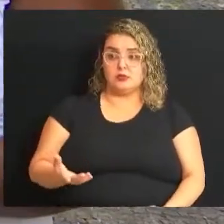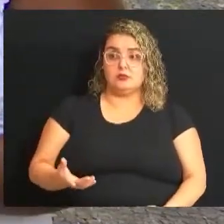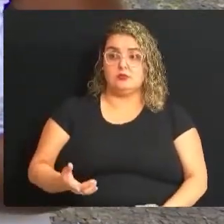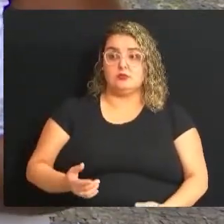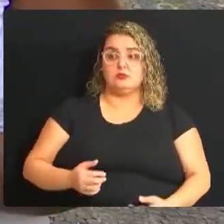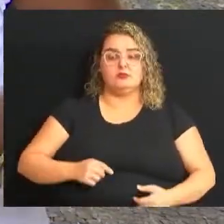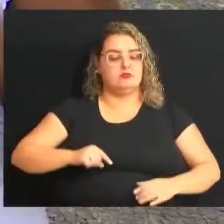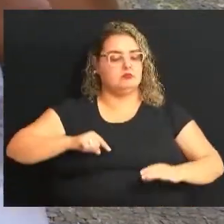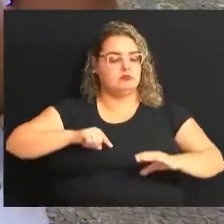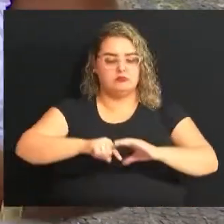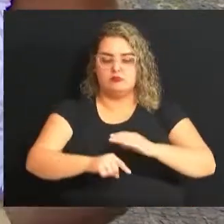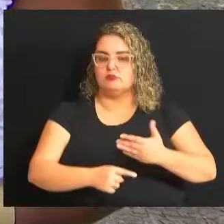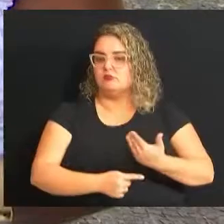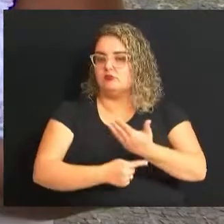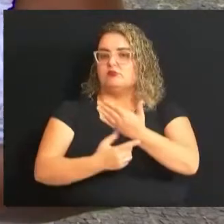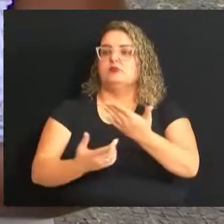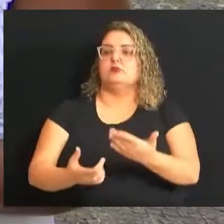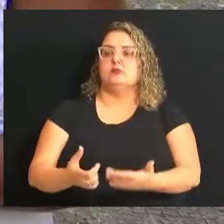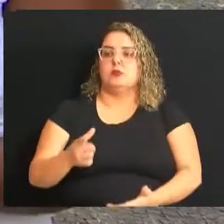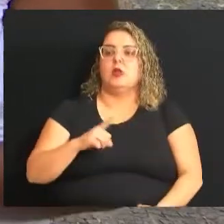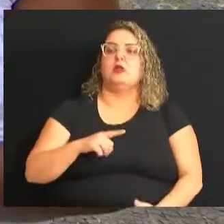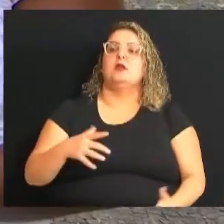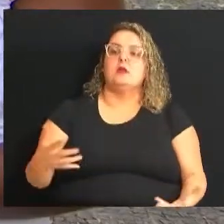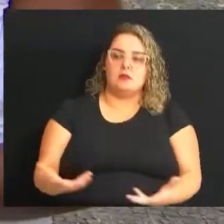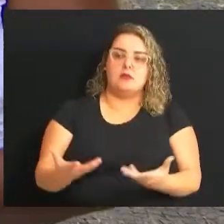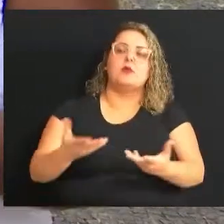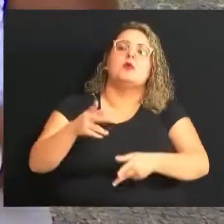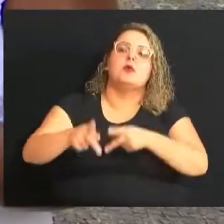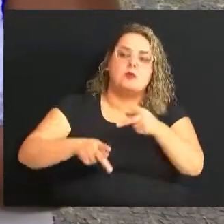avanços, ela teve uma enorme contribuição da